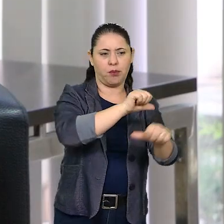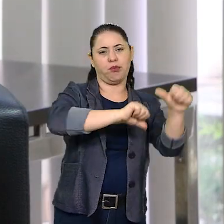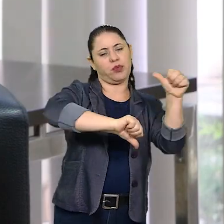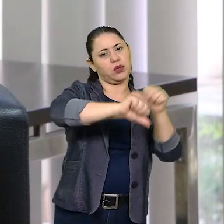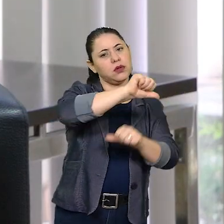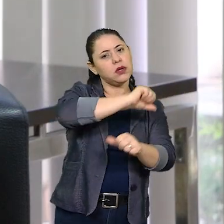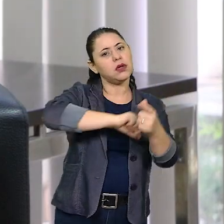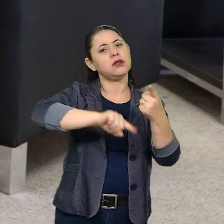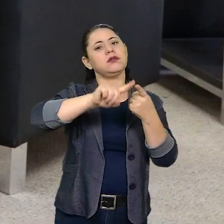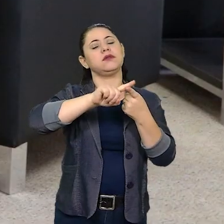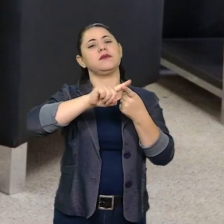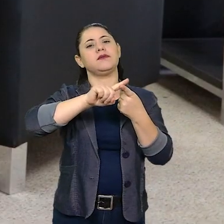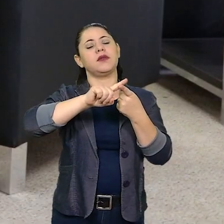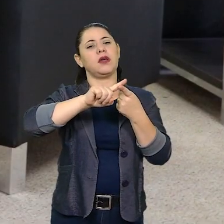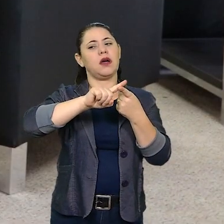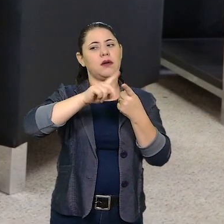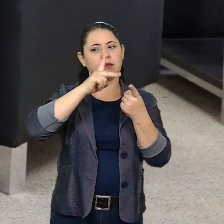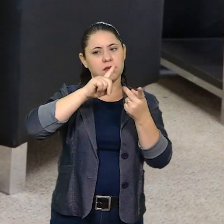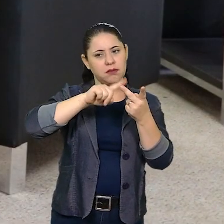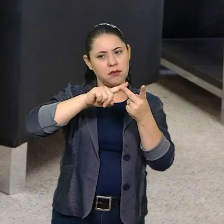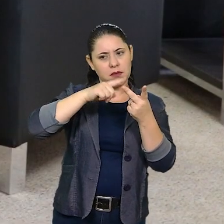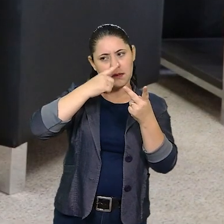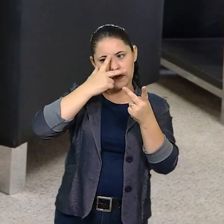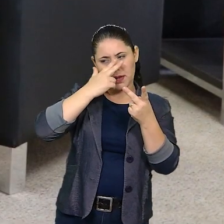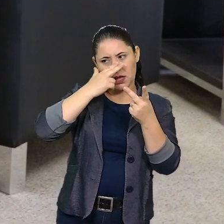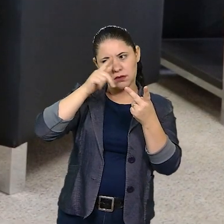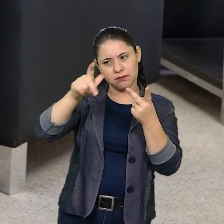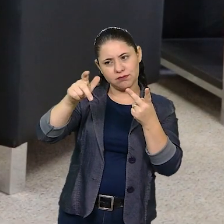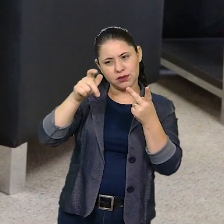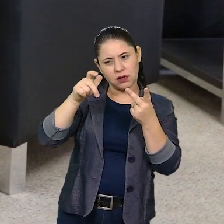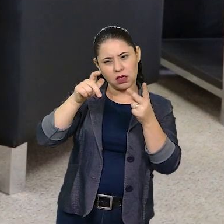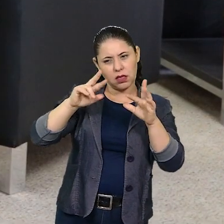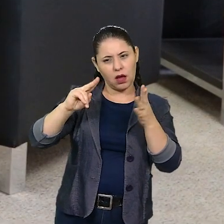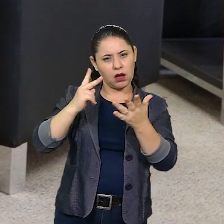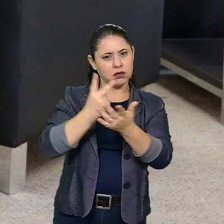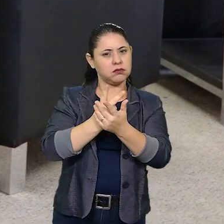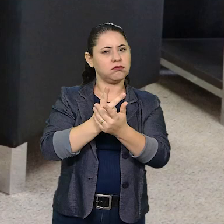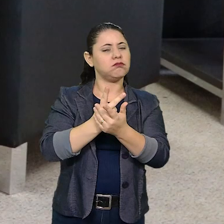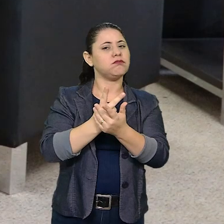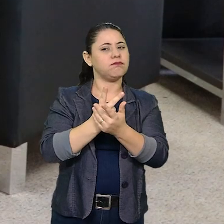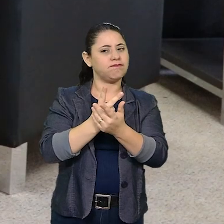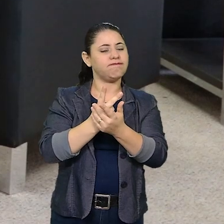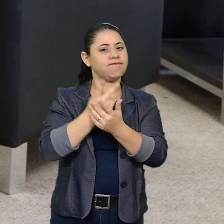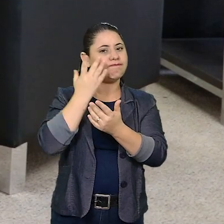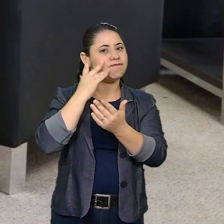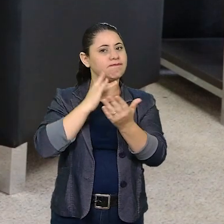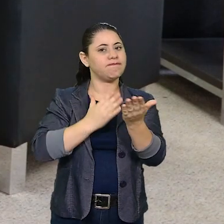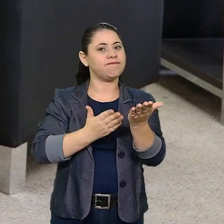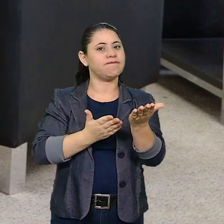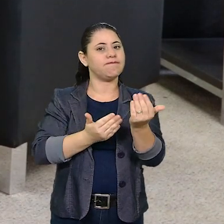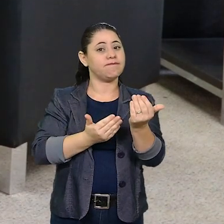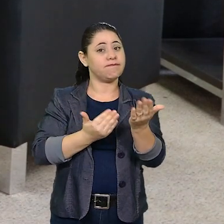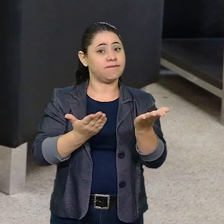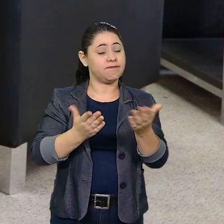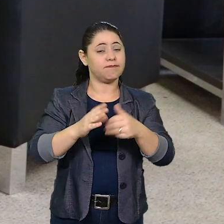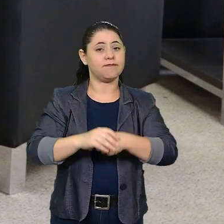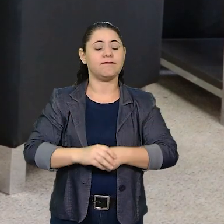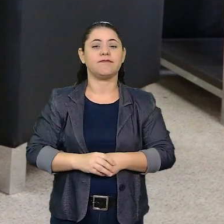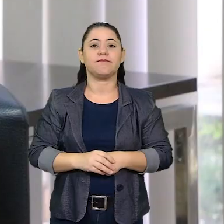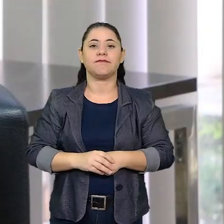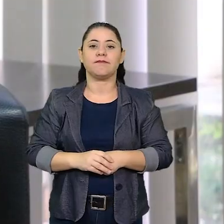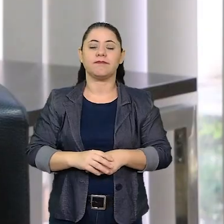de comportamento, de evidências que algo há de errado com aquela criança ou com aquele adolescente.